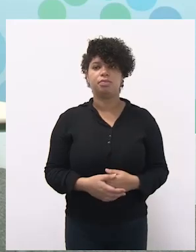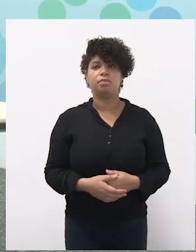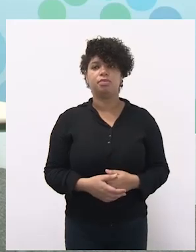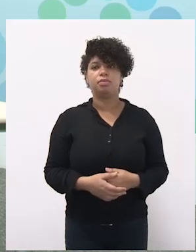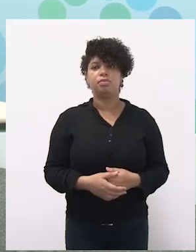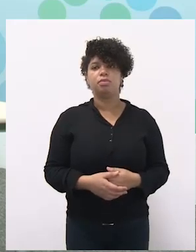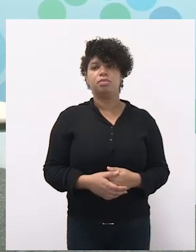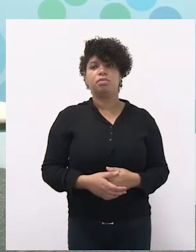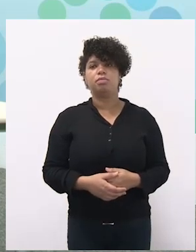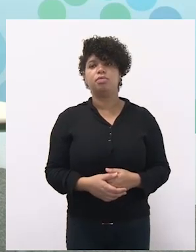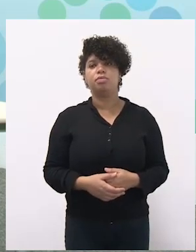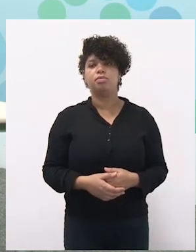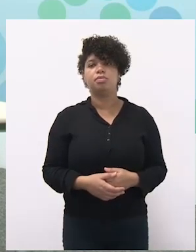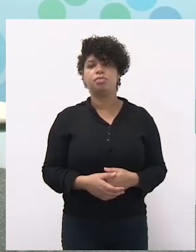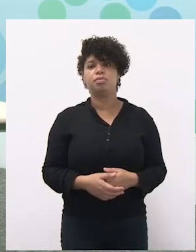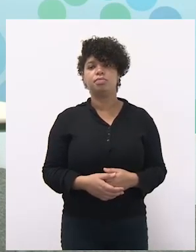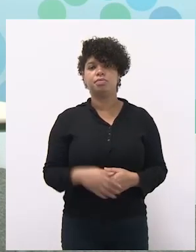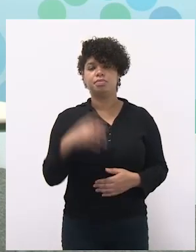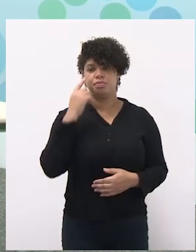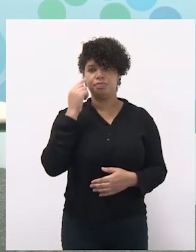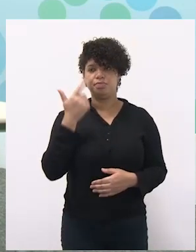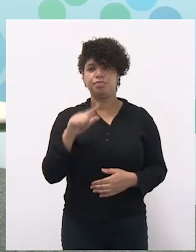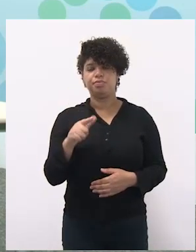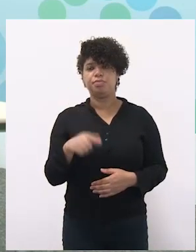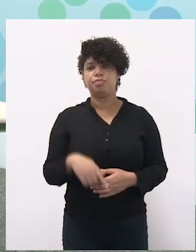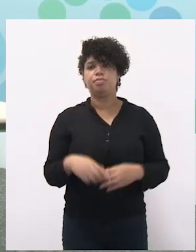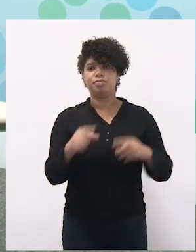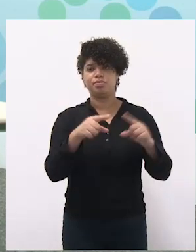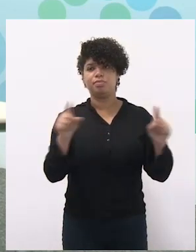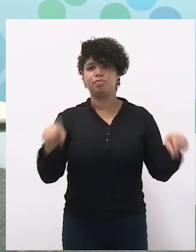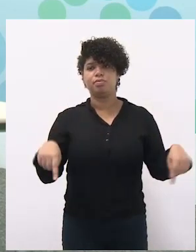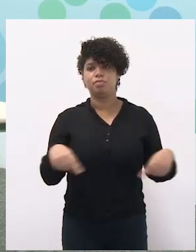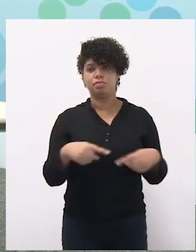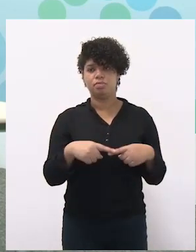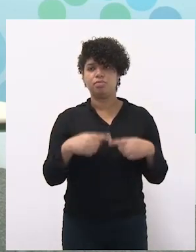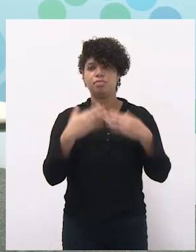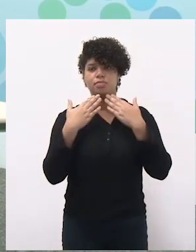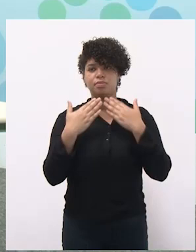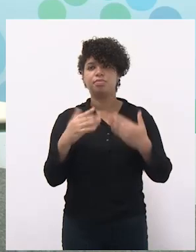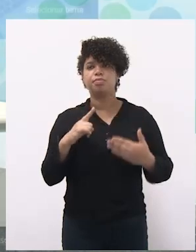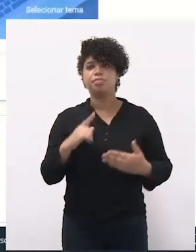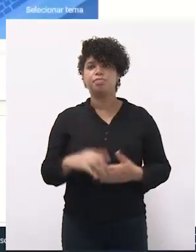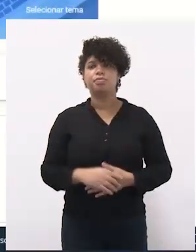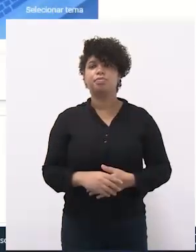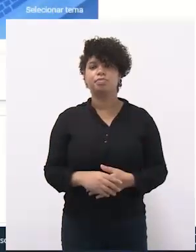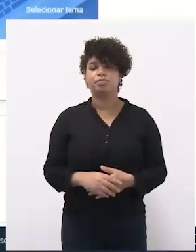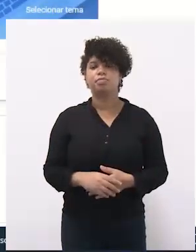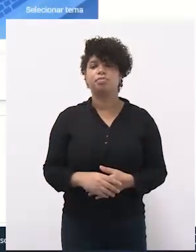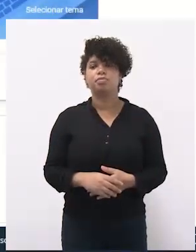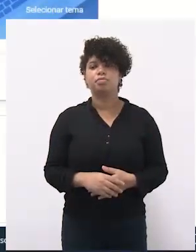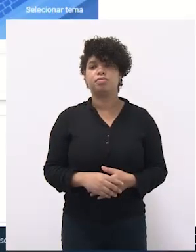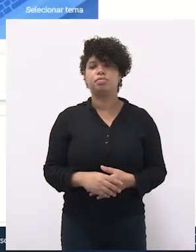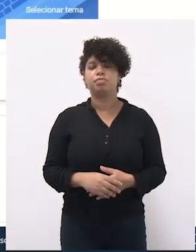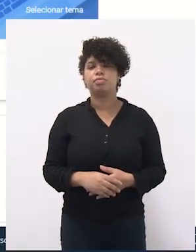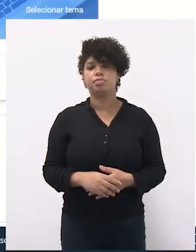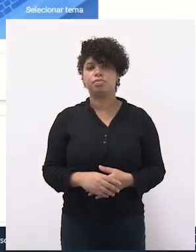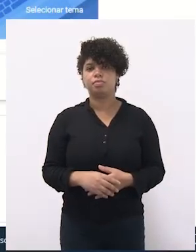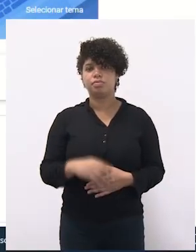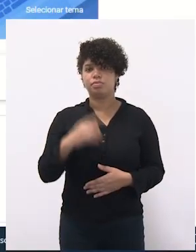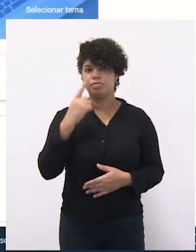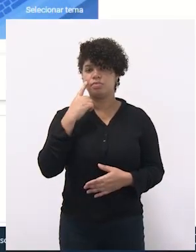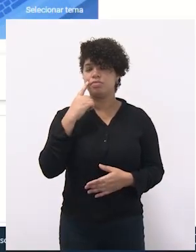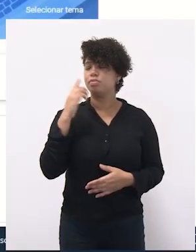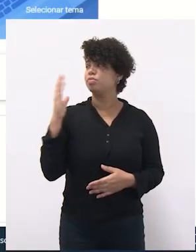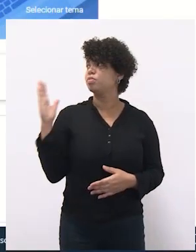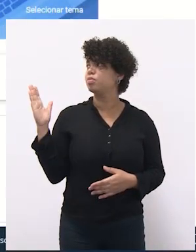nas nossas salas, né? Que você está nos mostrando. Bom, então essa aqui é a tela principal, né,